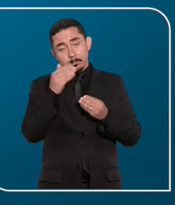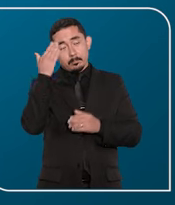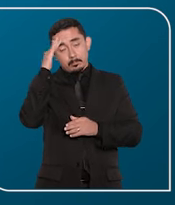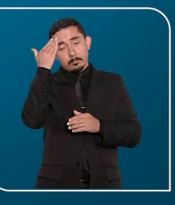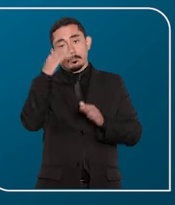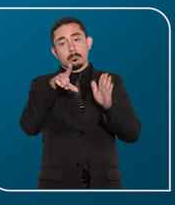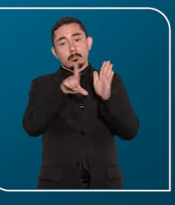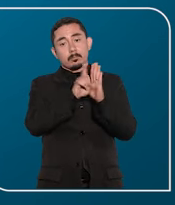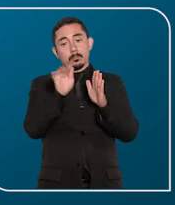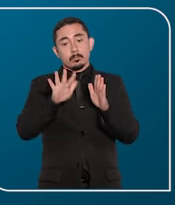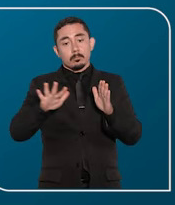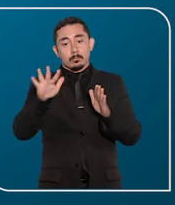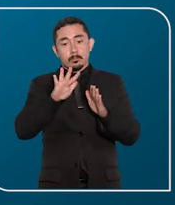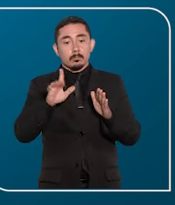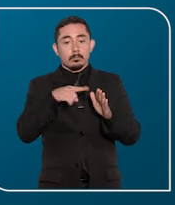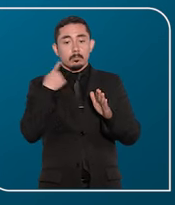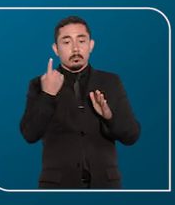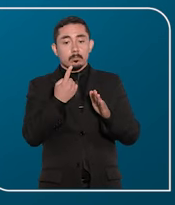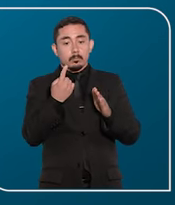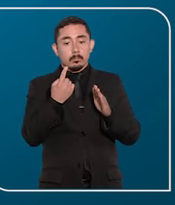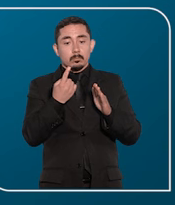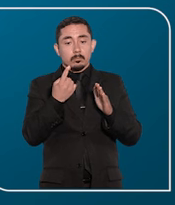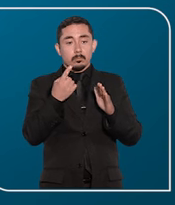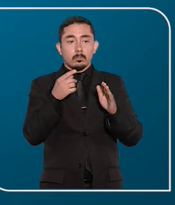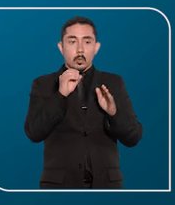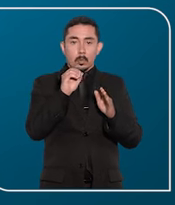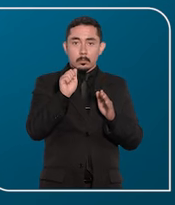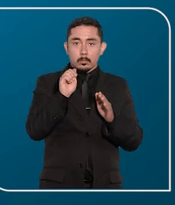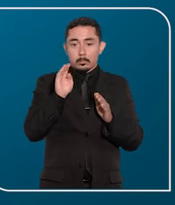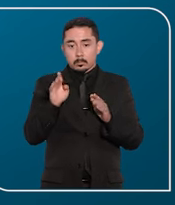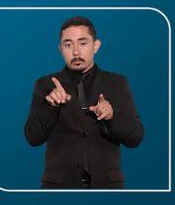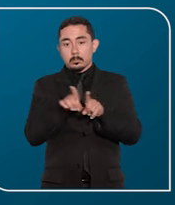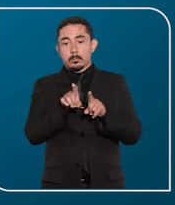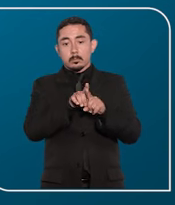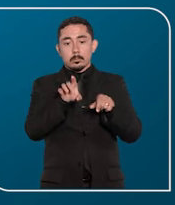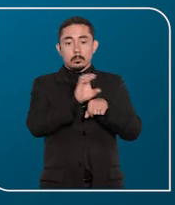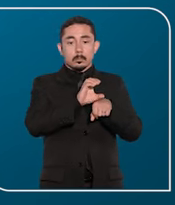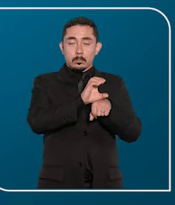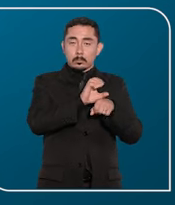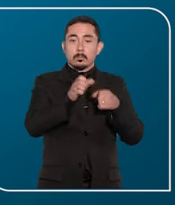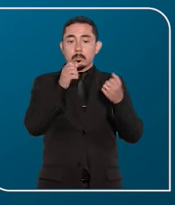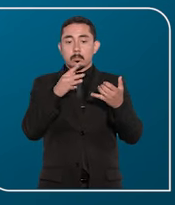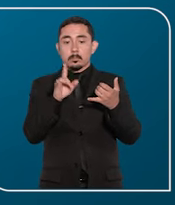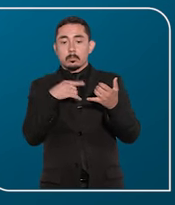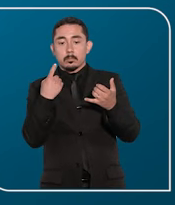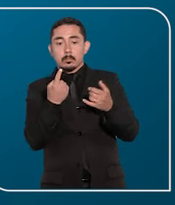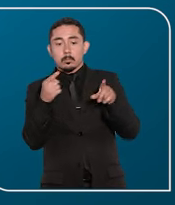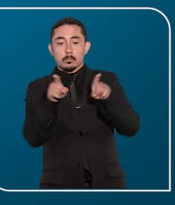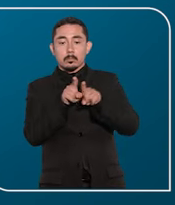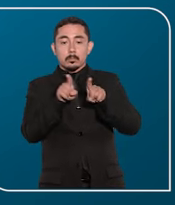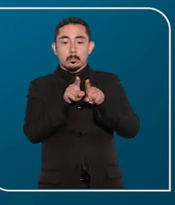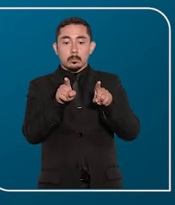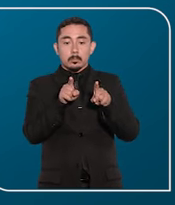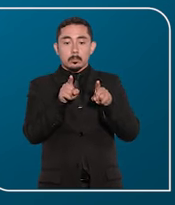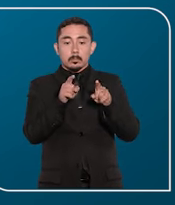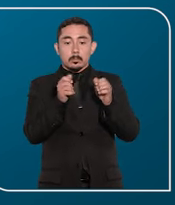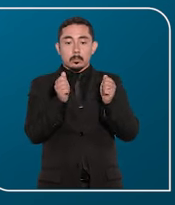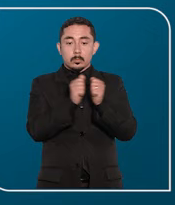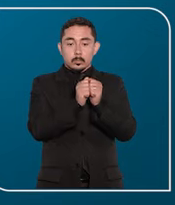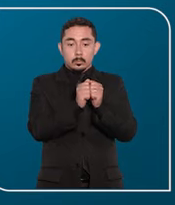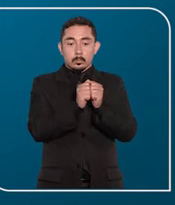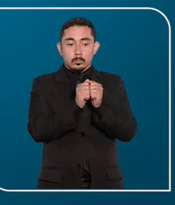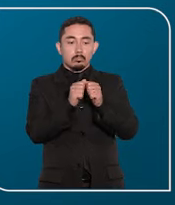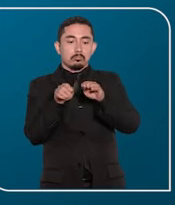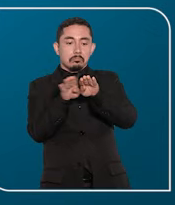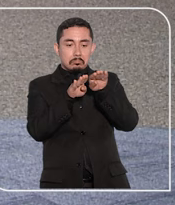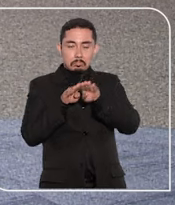federal, do nosso, né, Estatuto da Ordem e também, por que não, da Constituição, que nós deveríamos estar ao pé de igualdade,